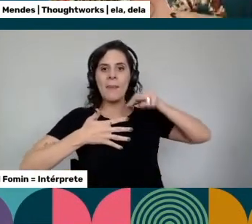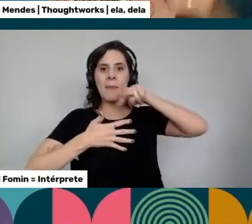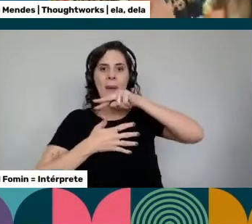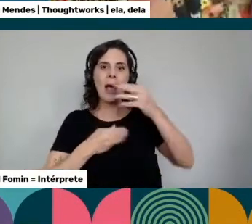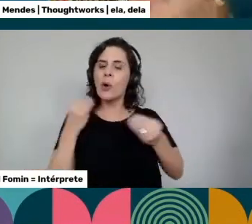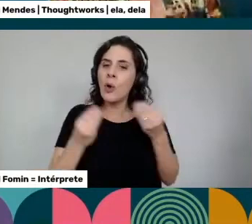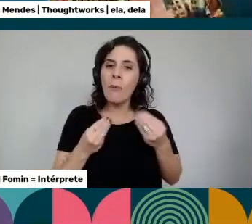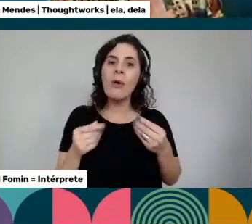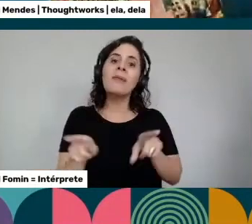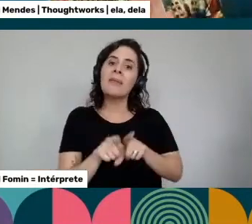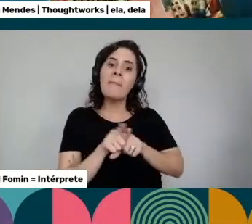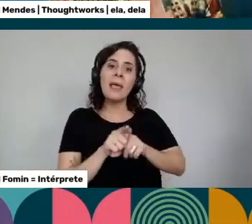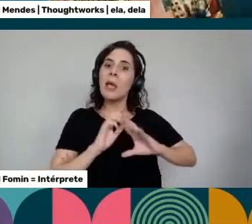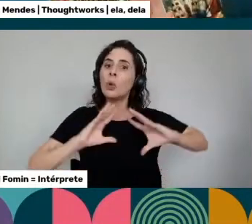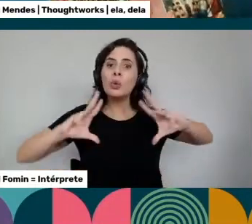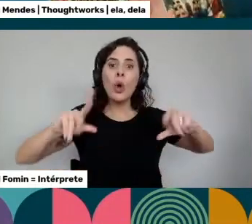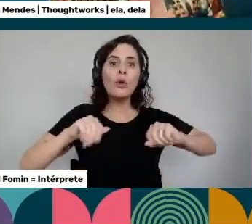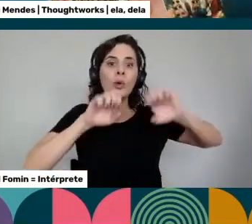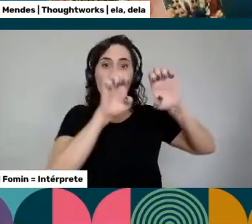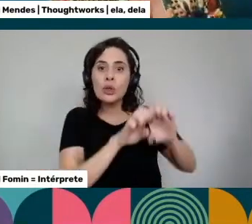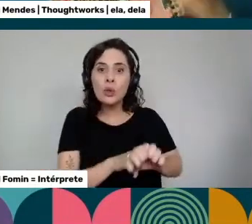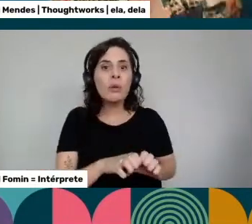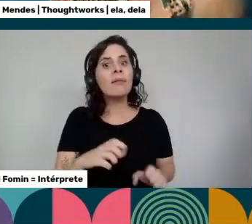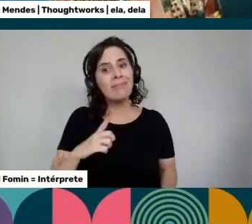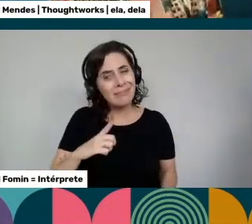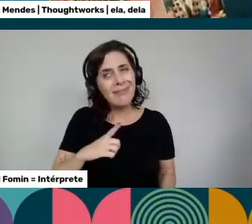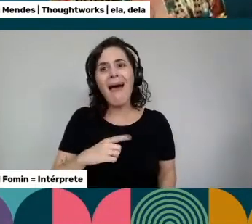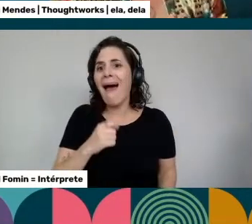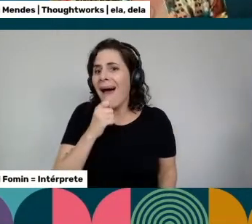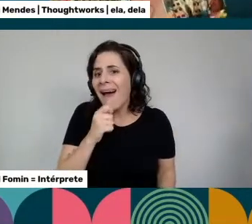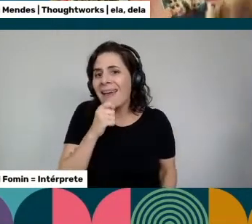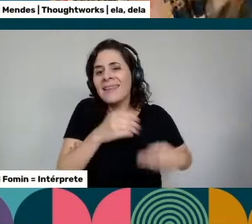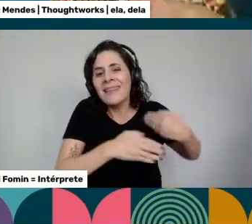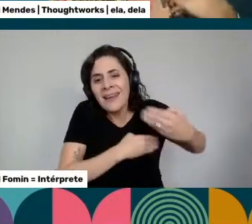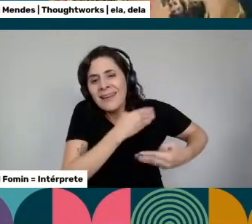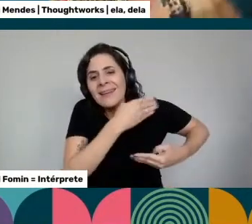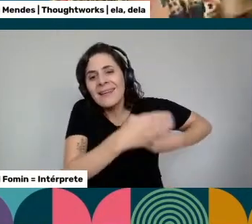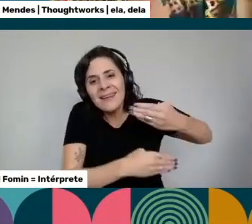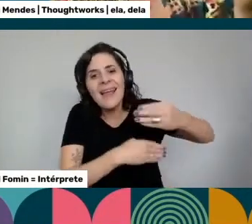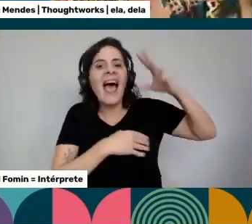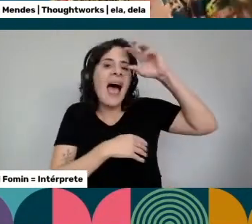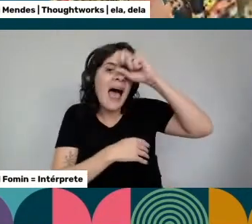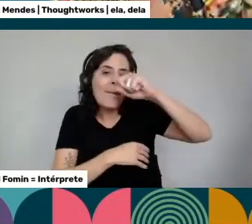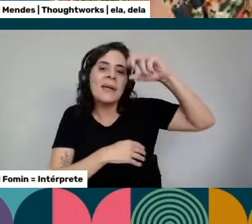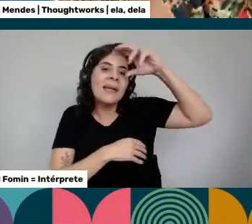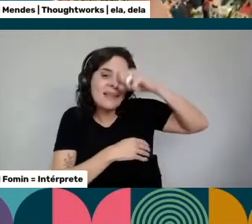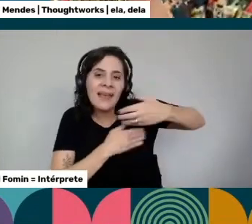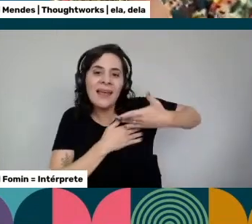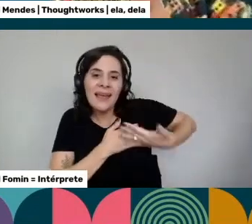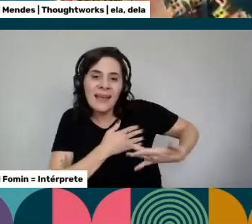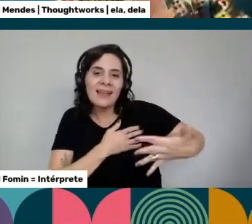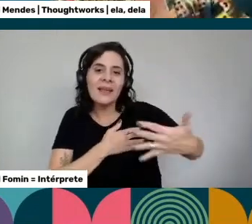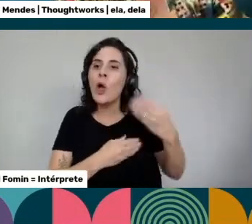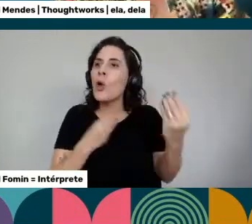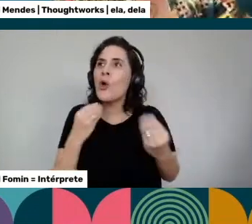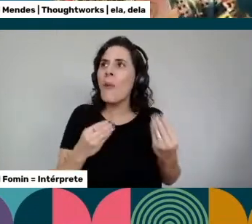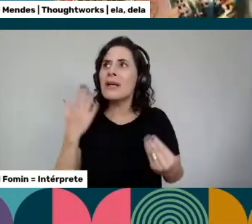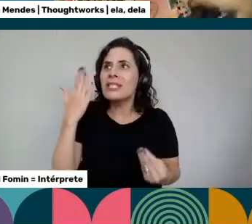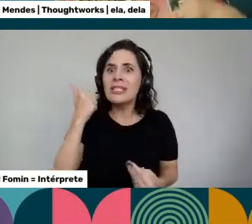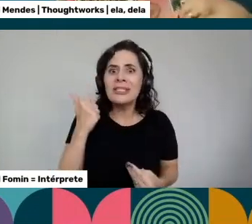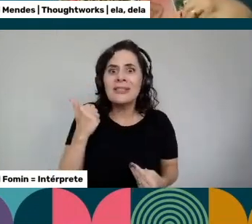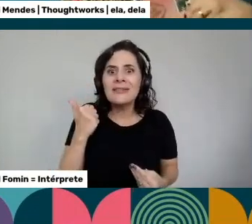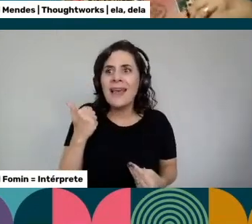aprendendo. Então, está todo mundo aprendendo. A gente precisa muito saber como que a gente aprende aquilo que a gente nem sabe que não